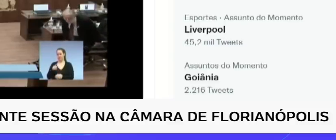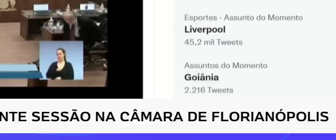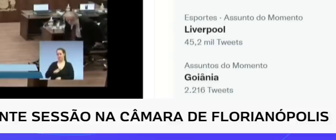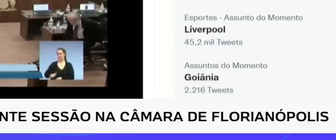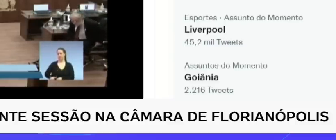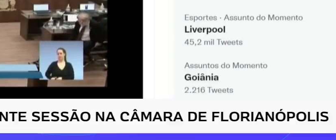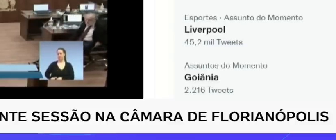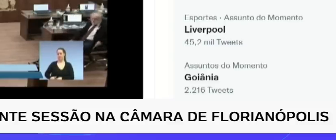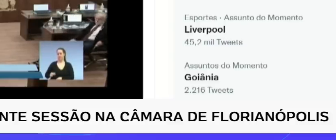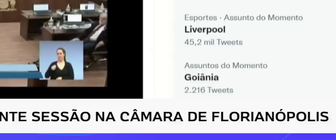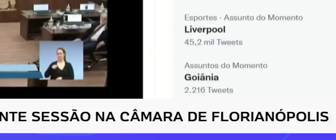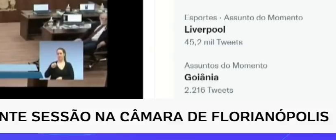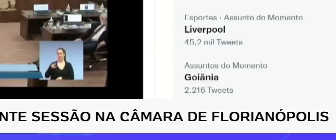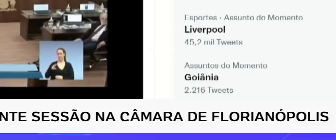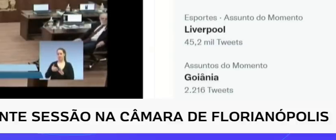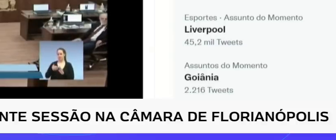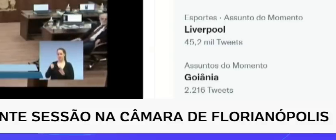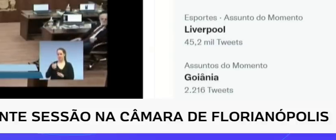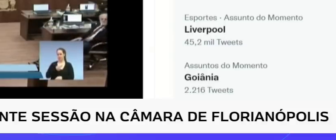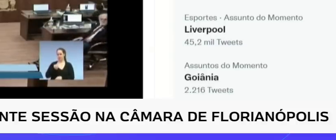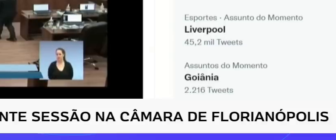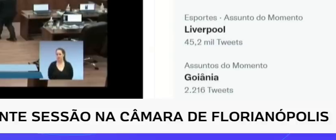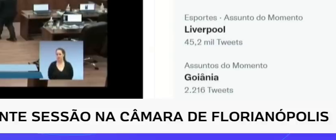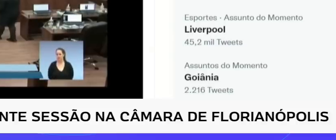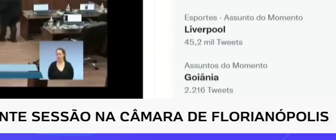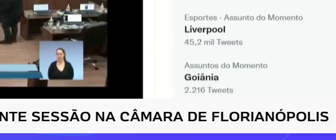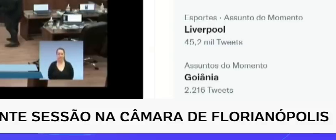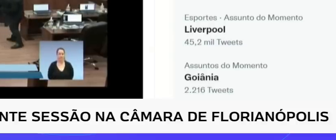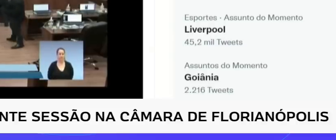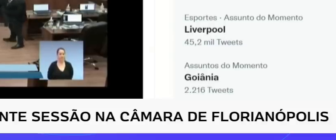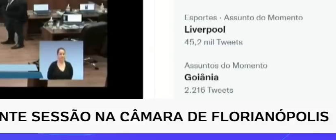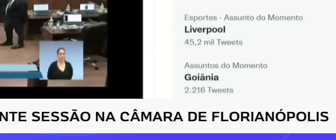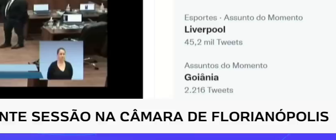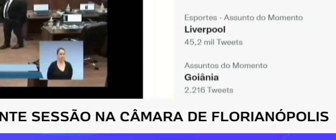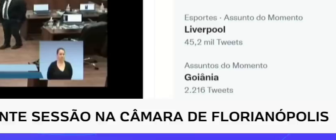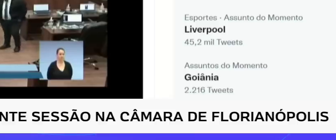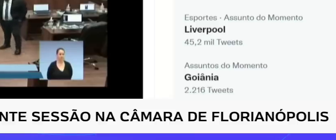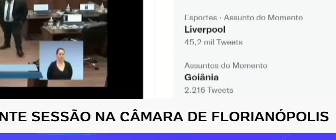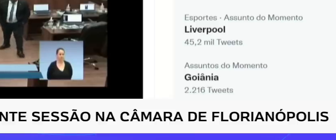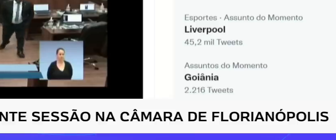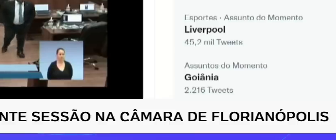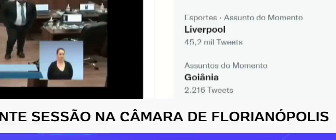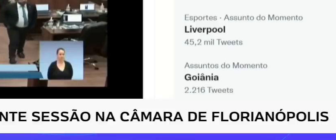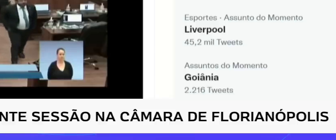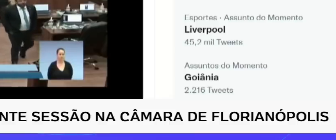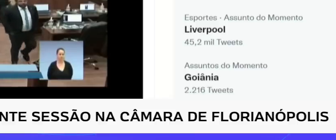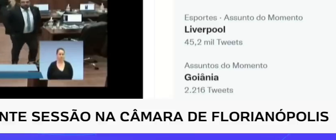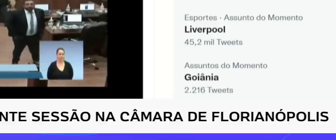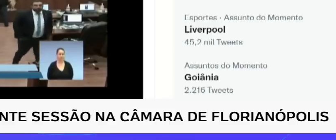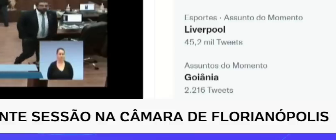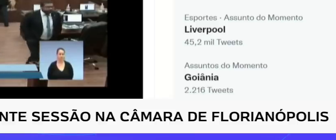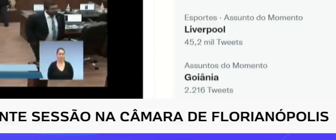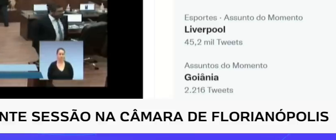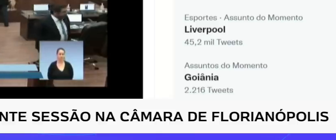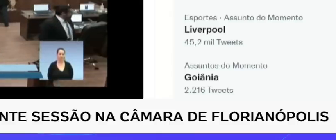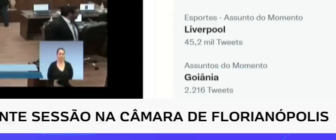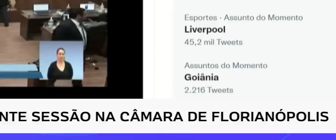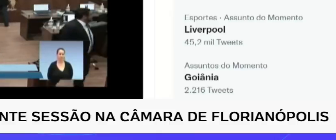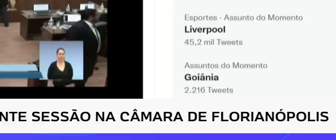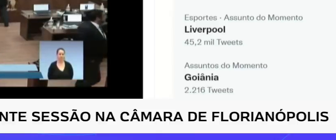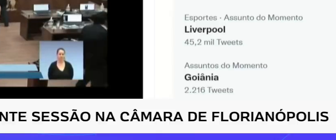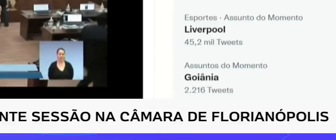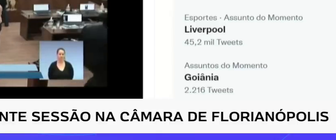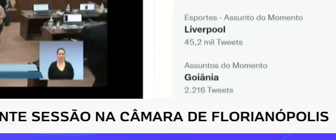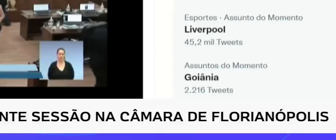deixando muito claro a sua insatisfação e ele continua rindo né então ele pode escrever o que ele quiser escrever mas assim não dá para